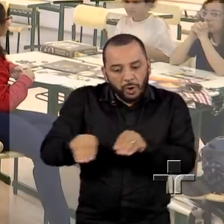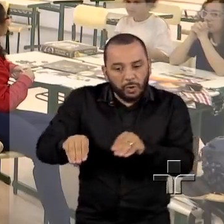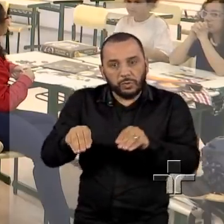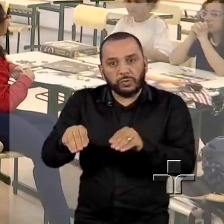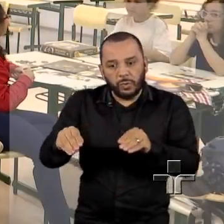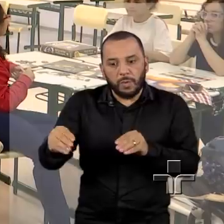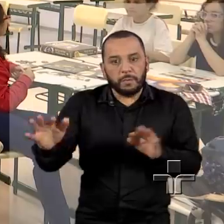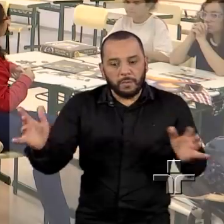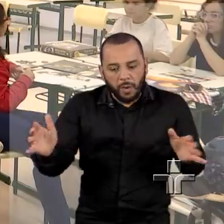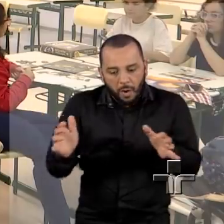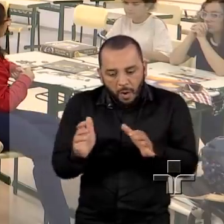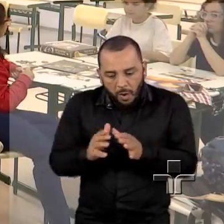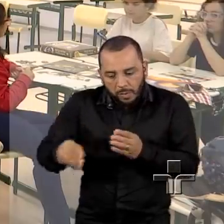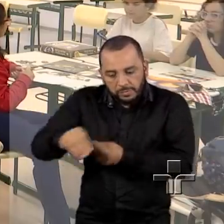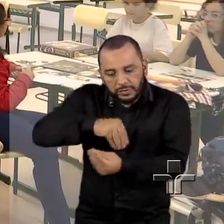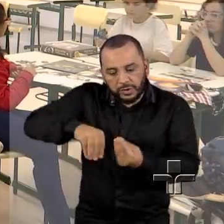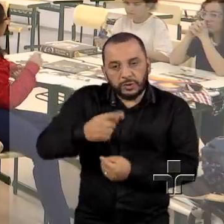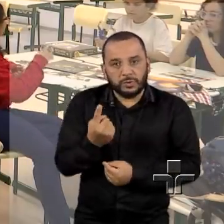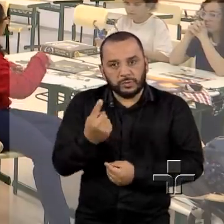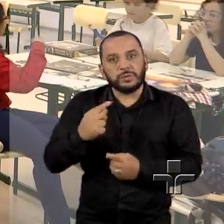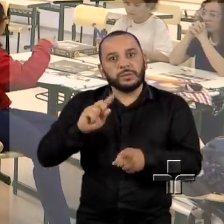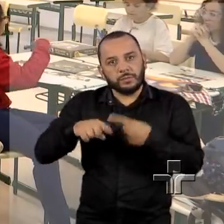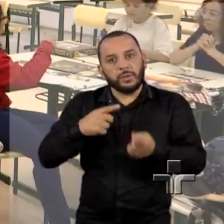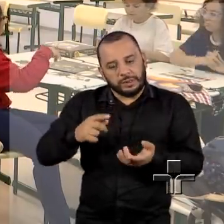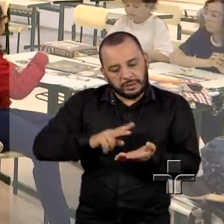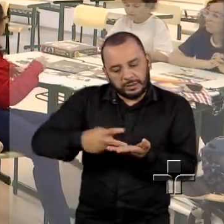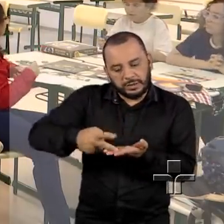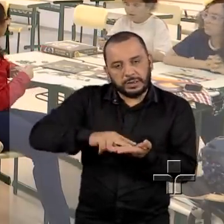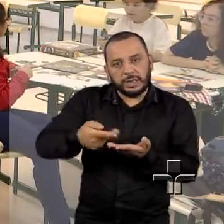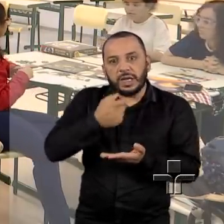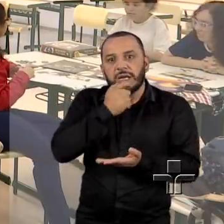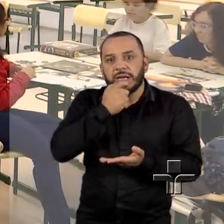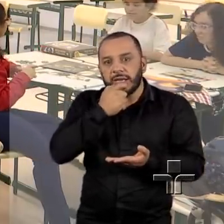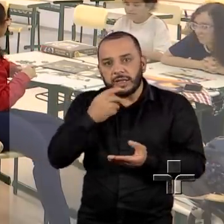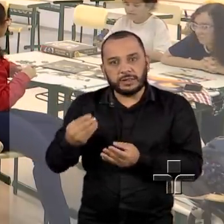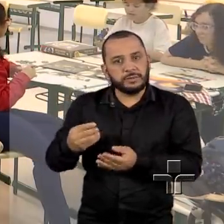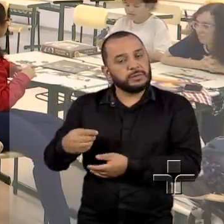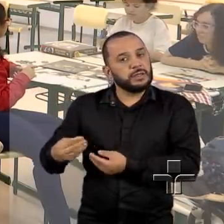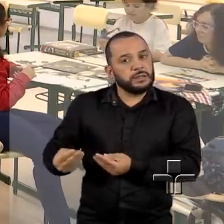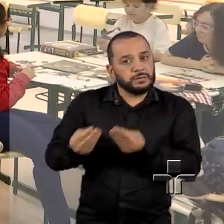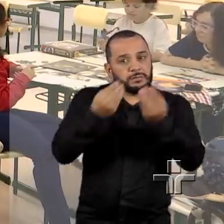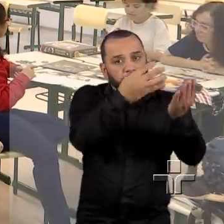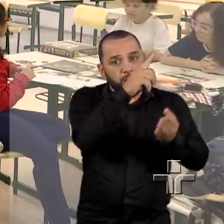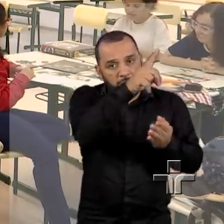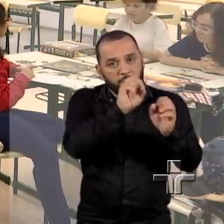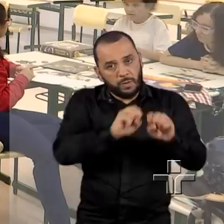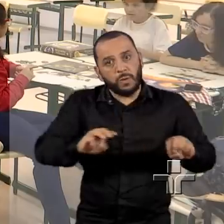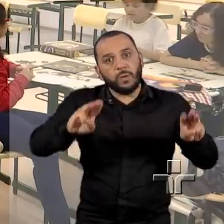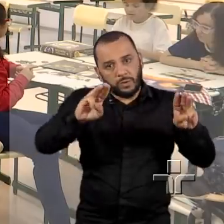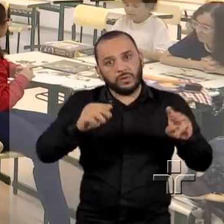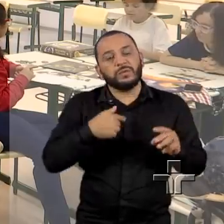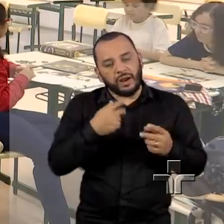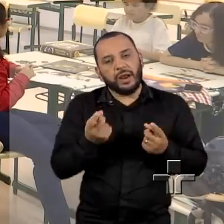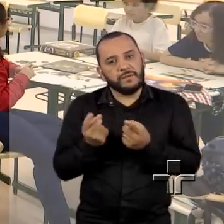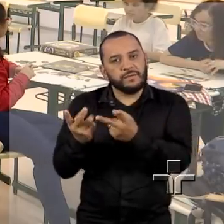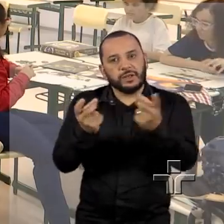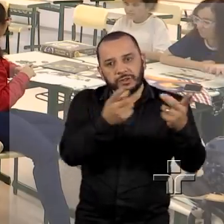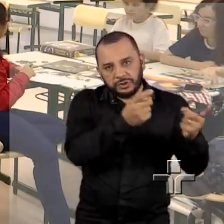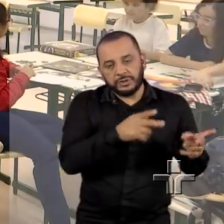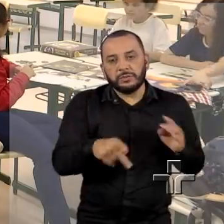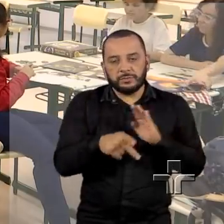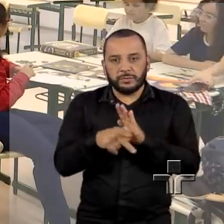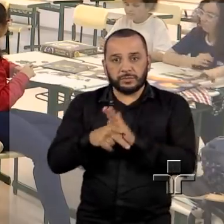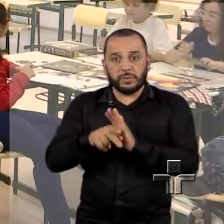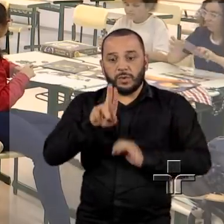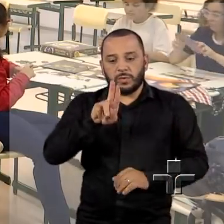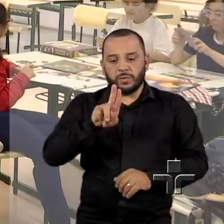será traduzido para o inglês e enviado à ONU até o final de abril. O jogo será industrializado e distribuído pela Unesco a escolas